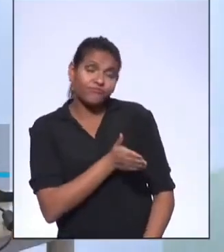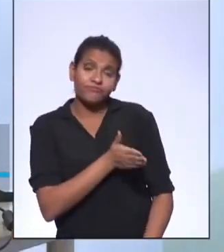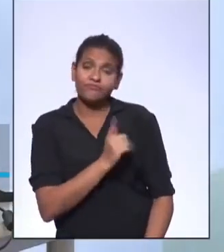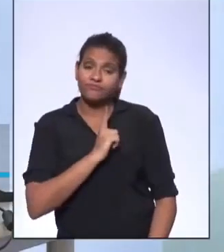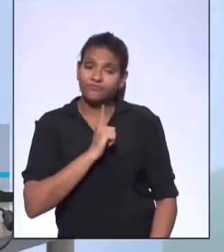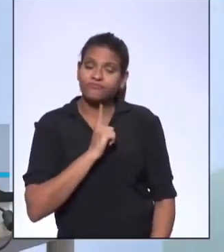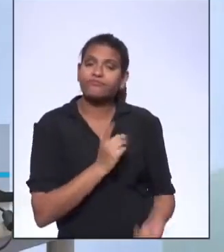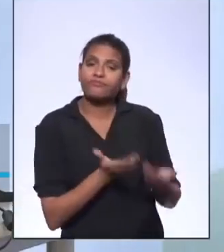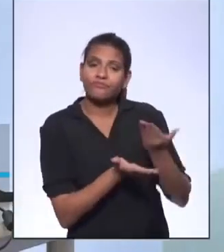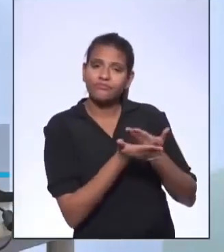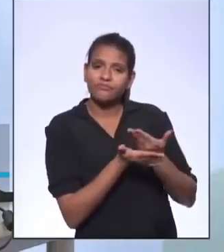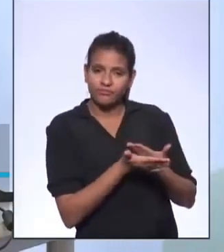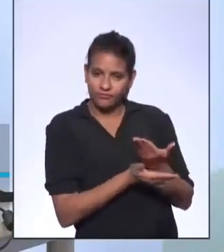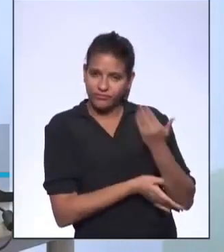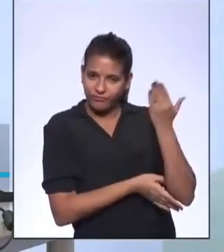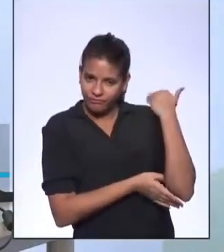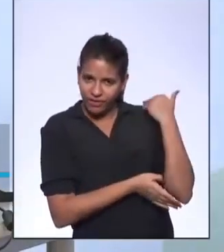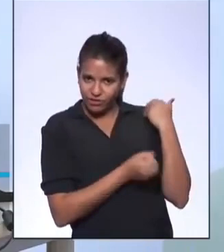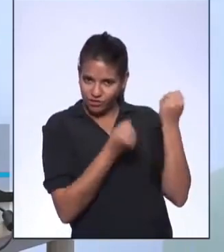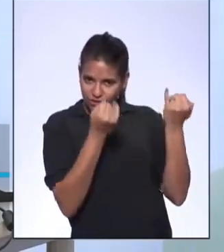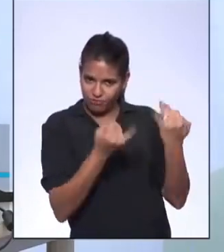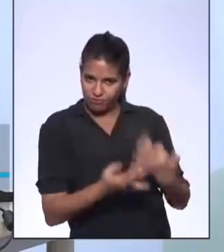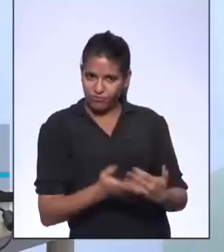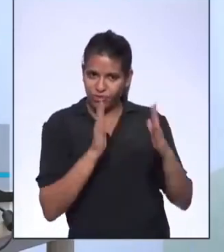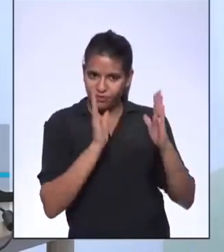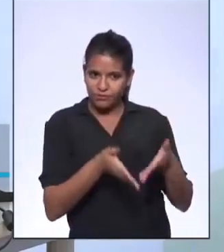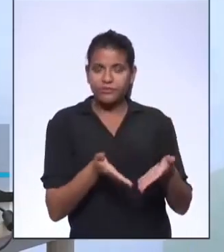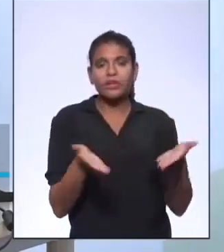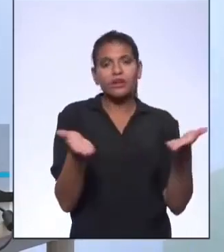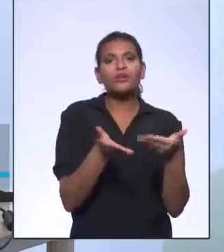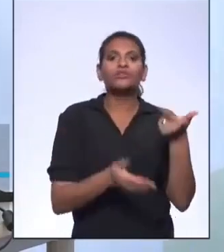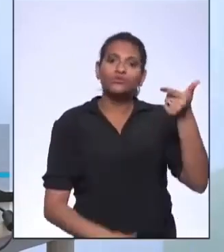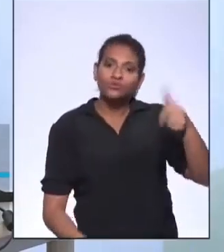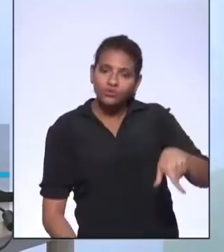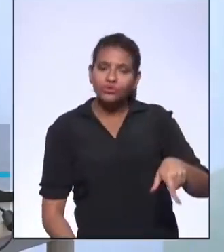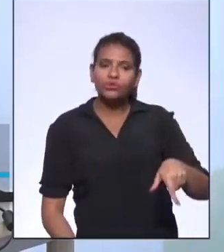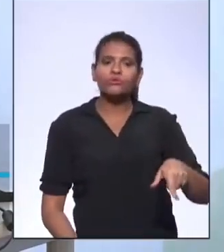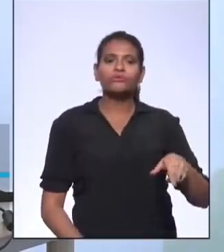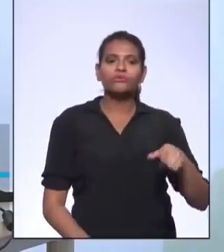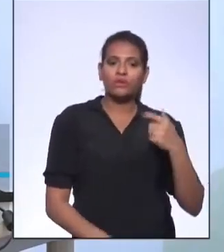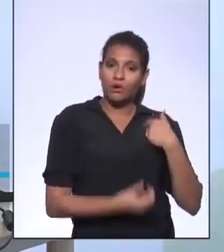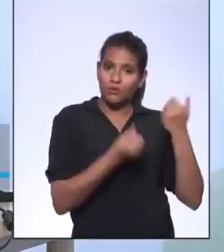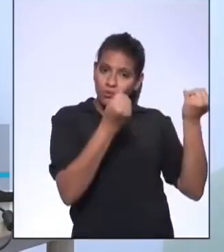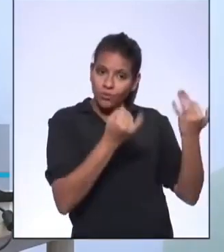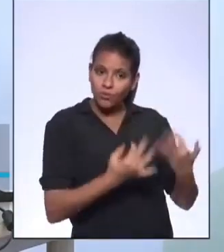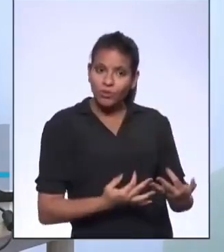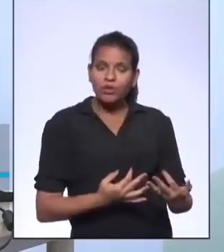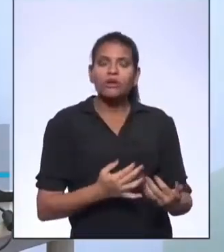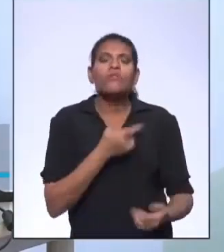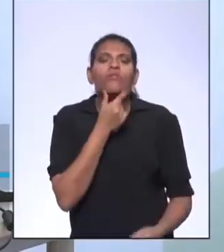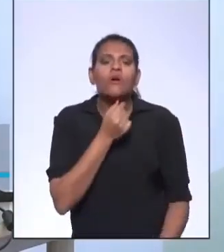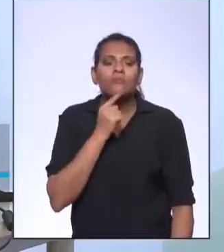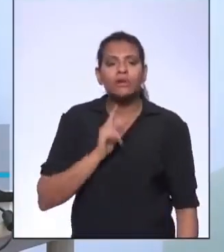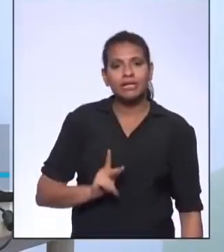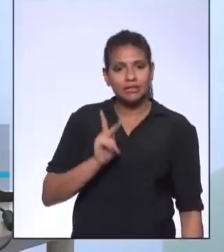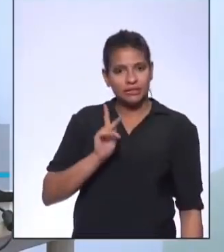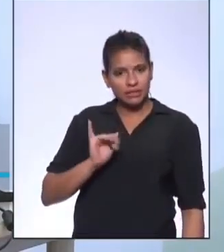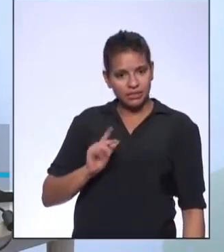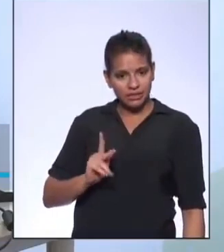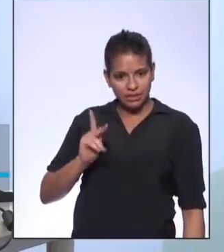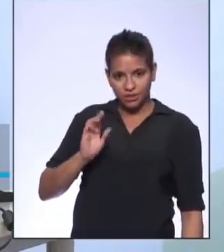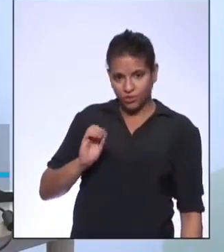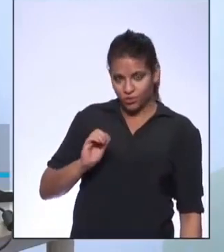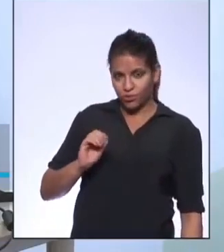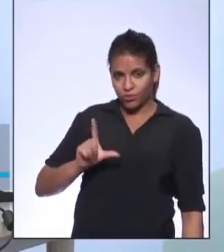disso na aula anterior, mas a gente pode reforçar, né, quando eu comentei sobre o Kiko Loureiro, que ele é um guitarrista,